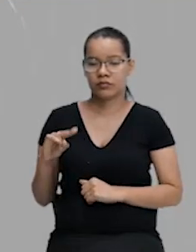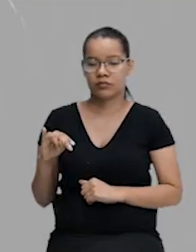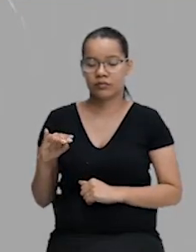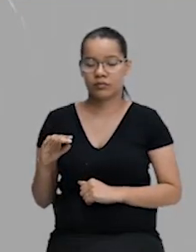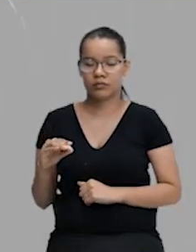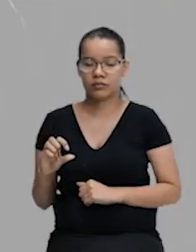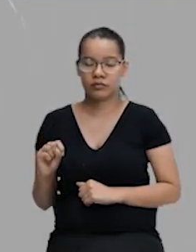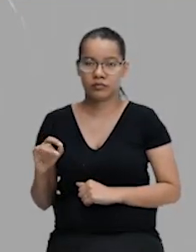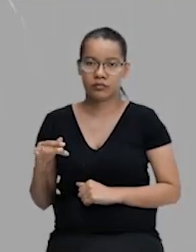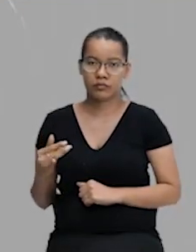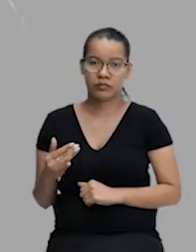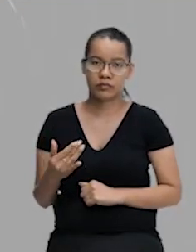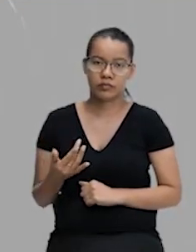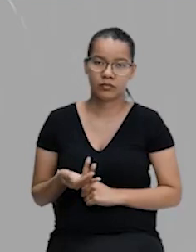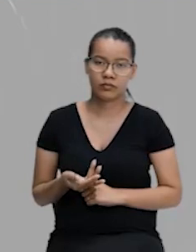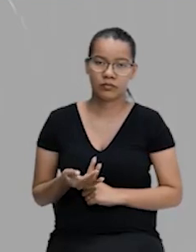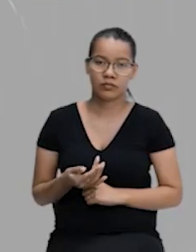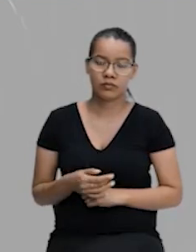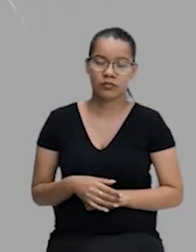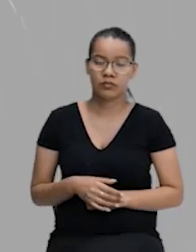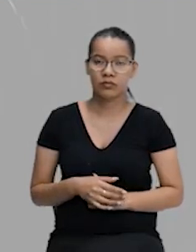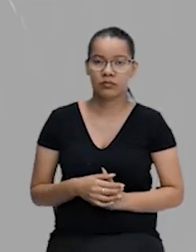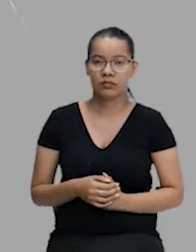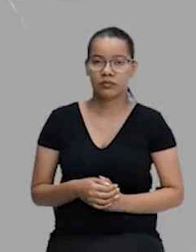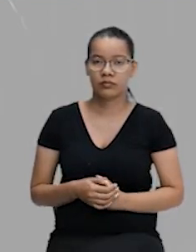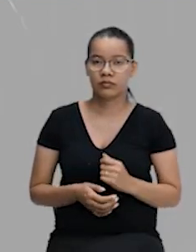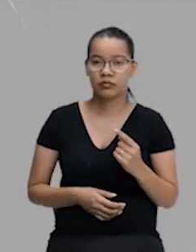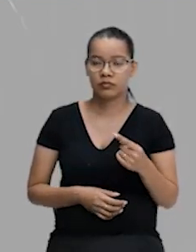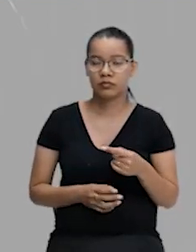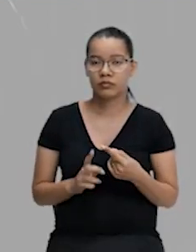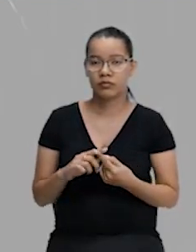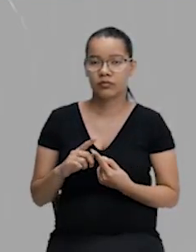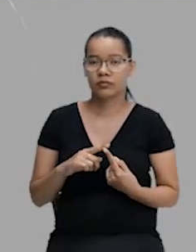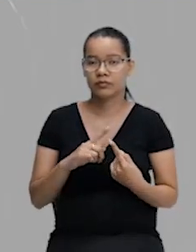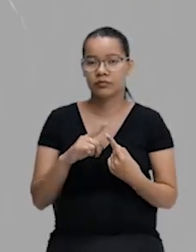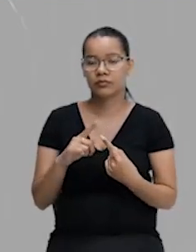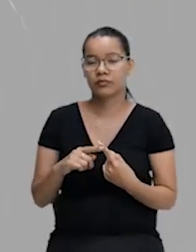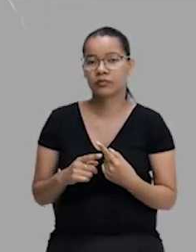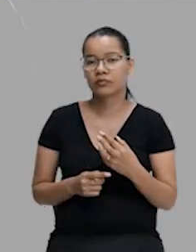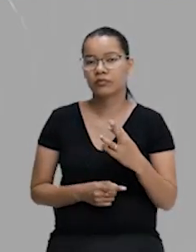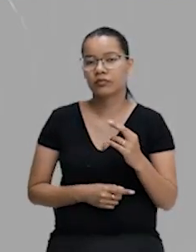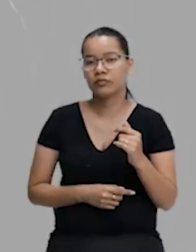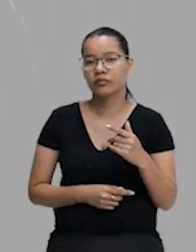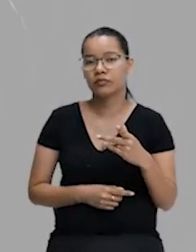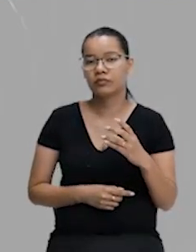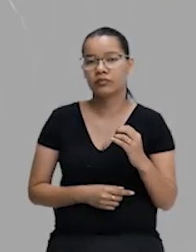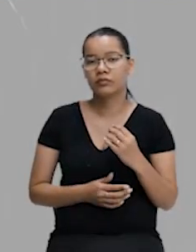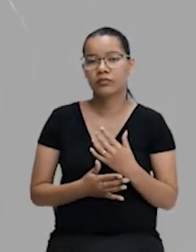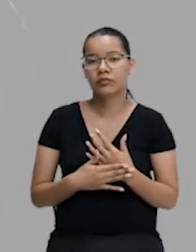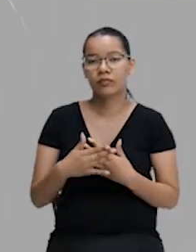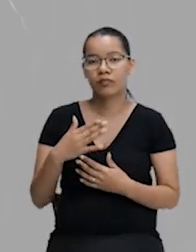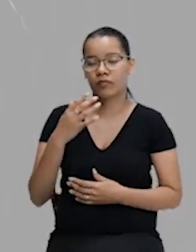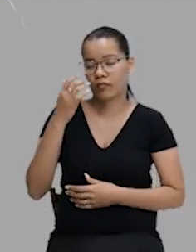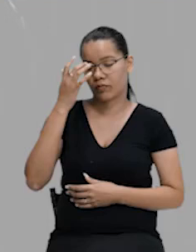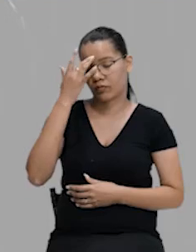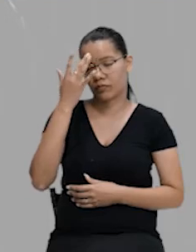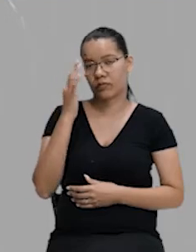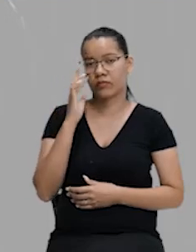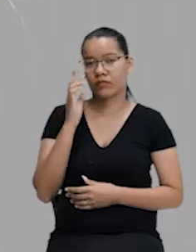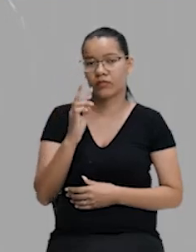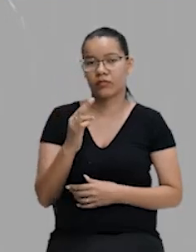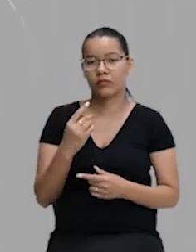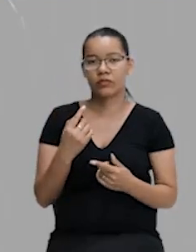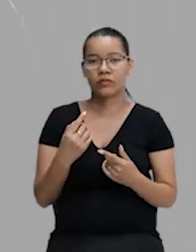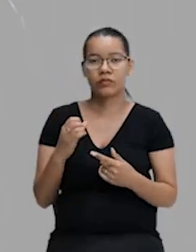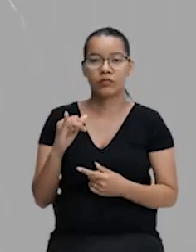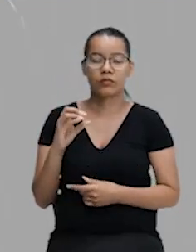o cloro, o bromo e o iodo. Nesse tipo de reação é mais fácil de visualizarmos o iodo. Por quê? O